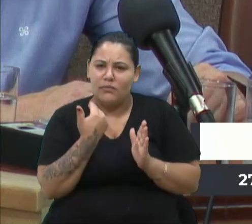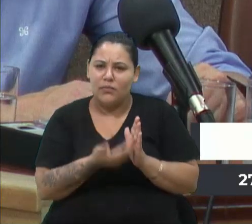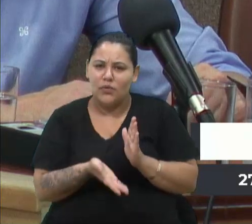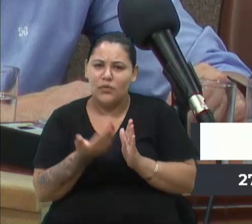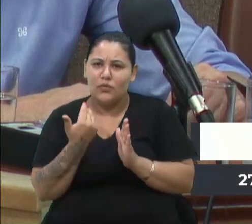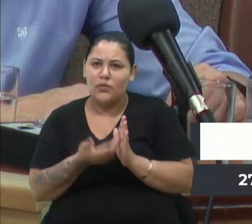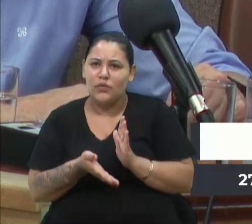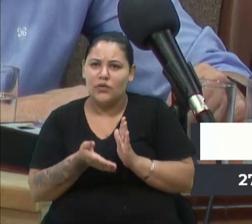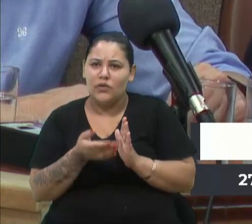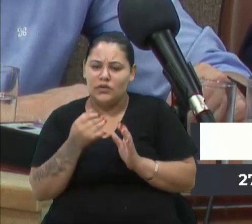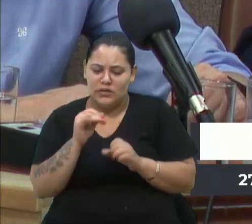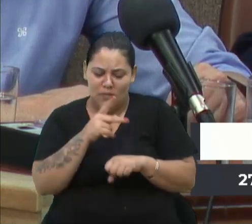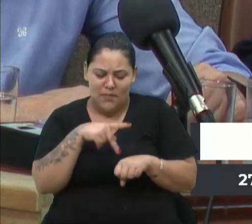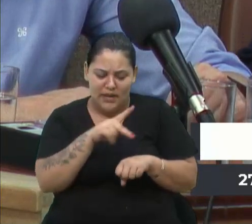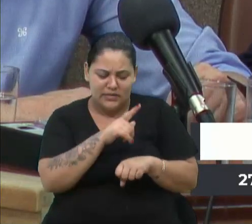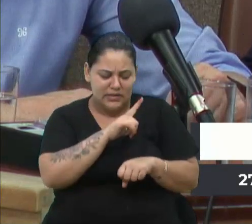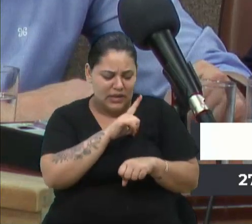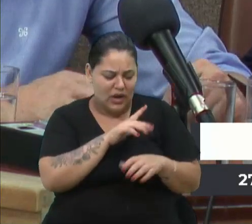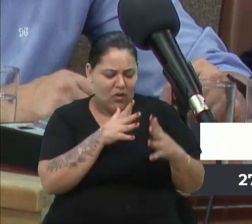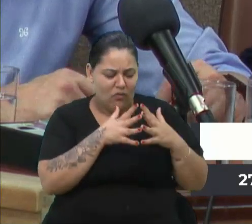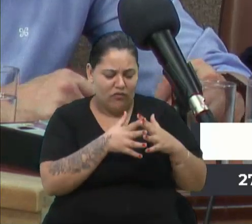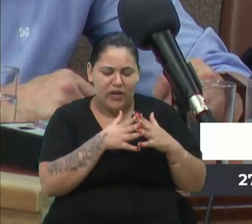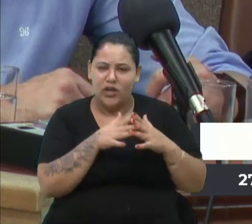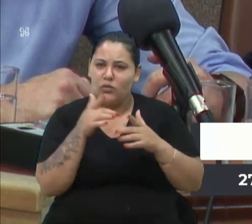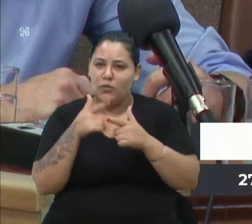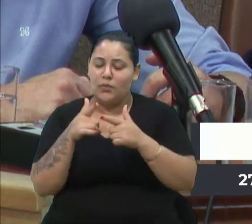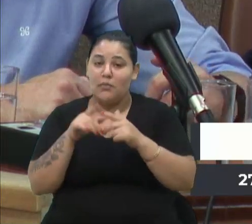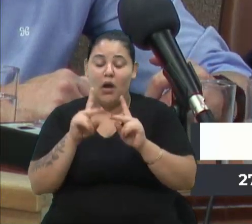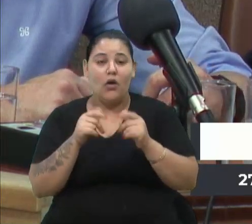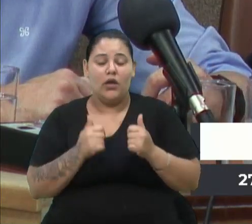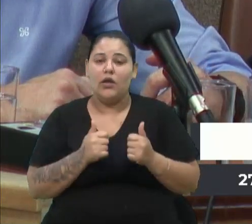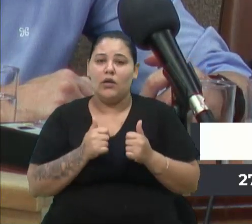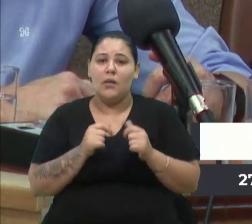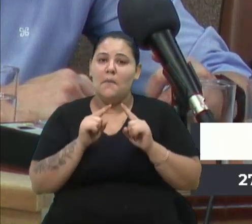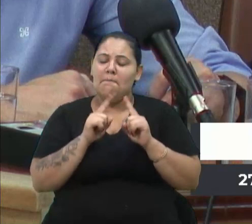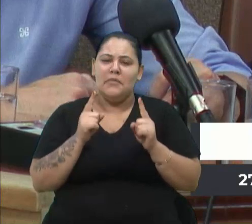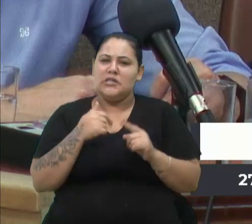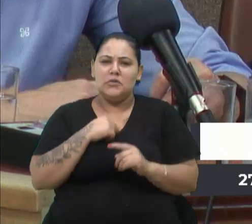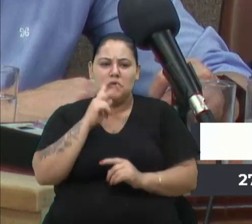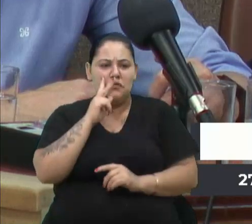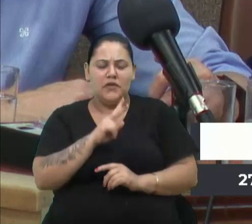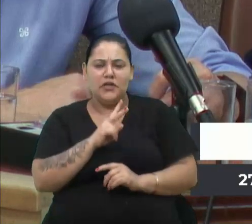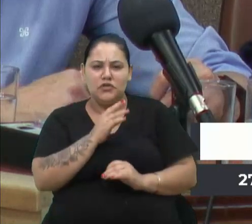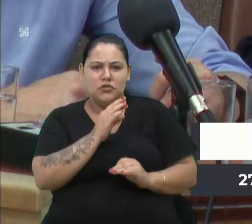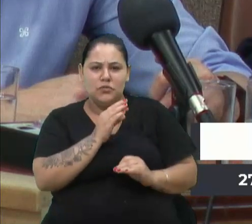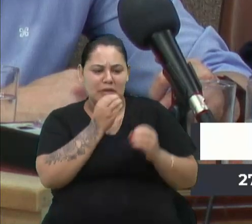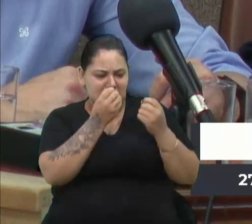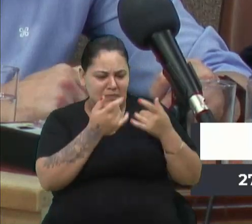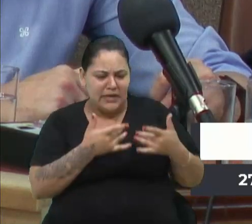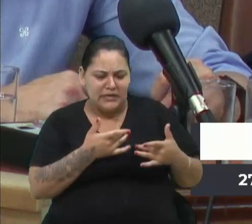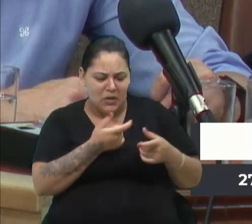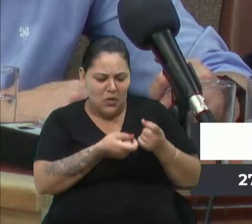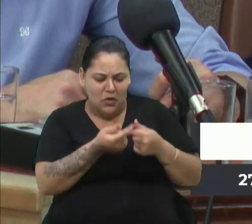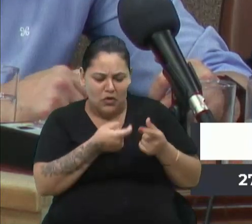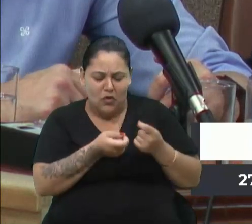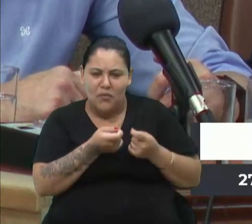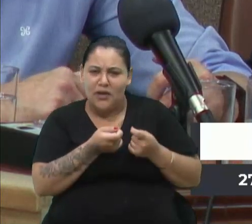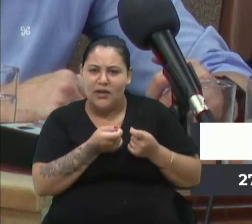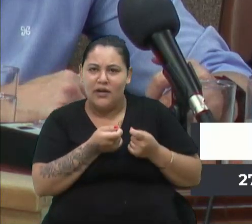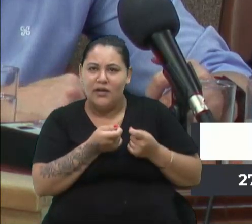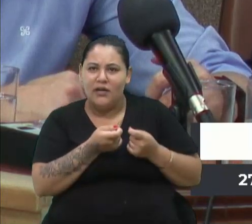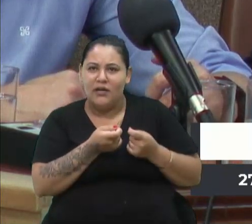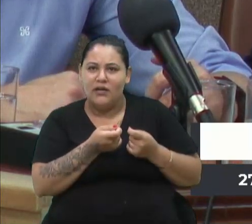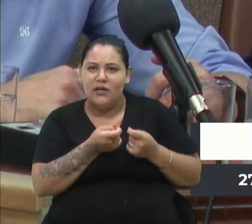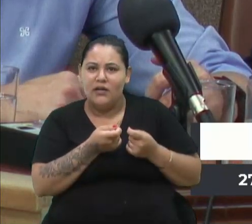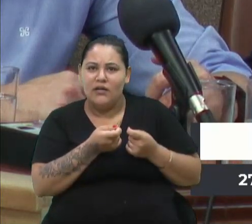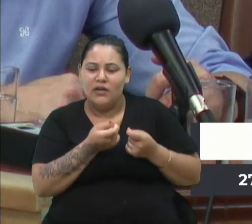é um país que há conflito, se são países que têm problema, ok, mas eu não vejo uma justificativa econômica e financeira para que isso